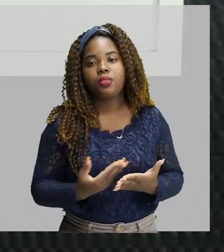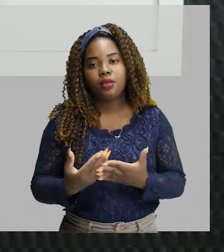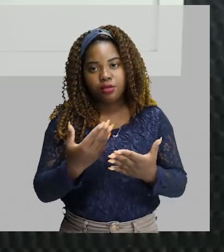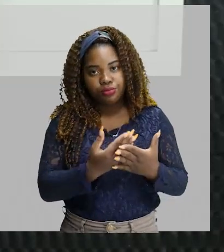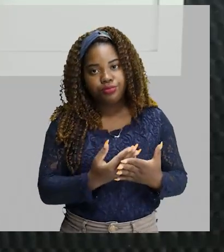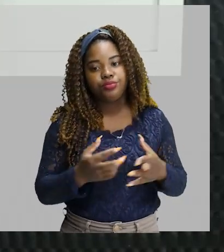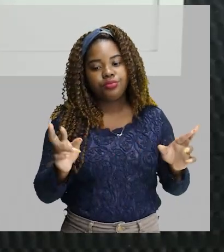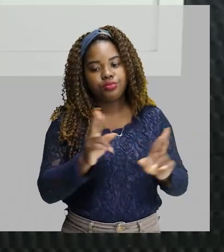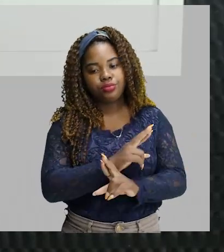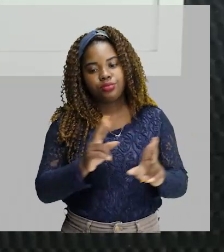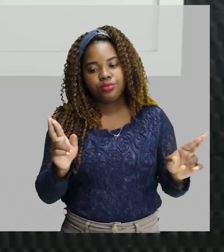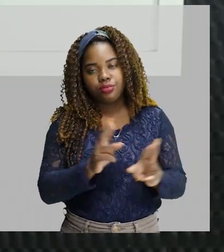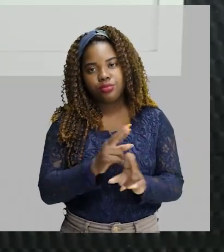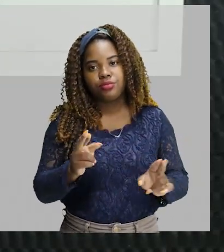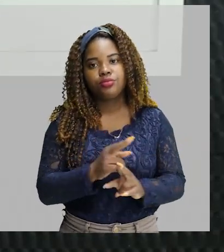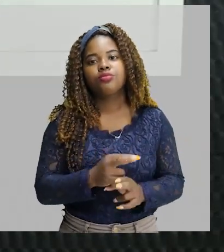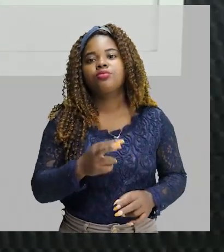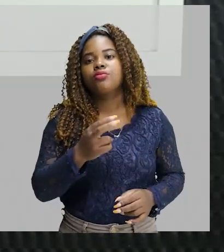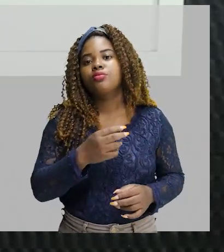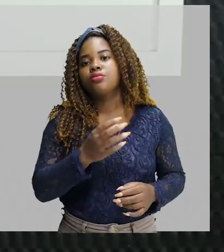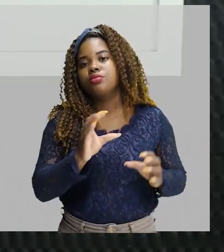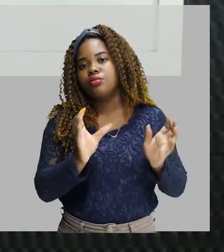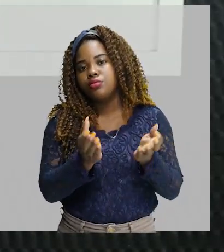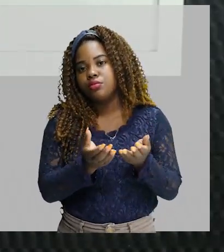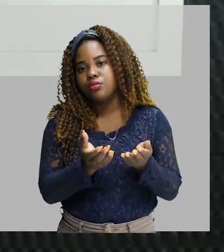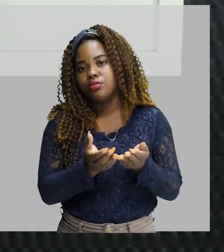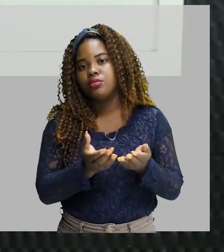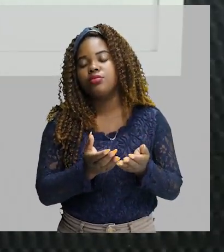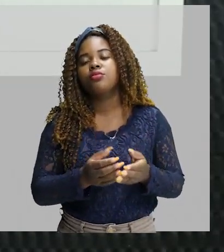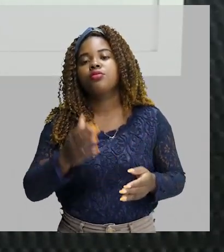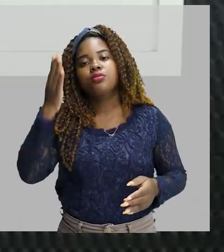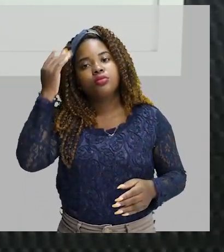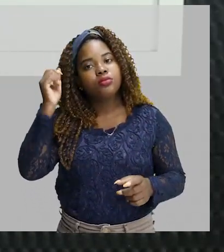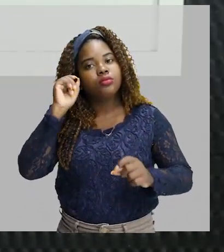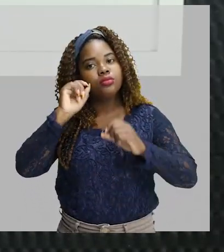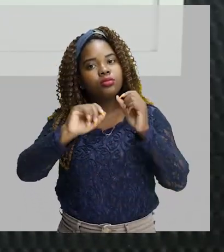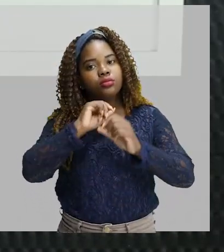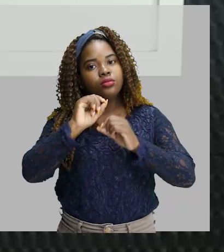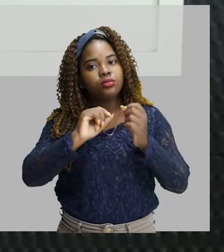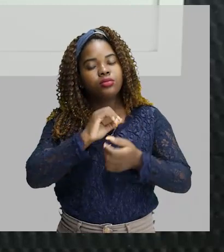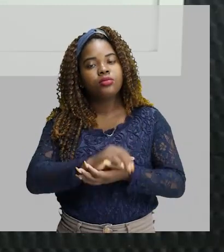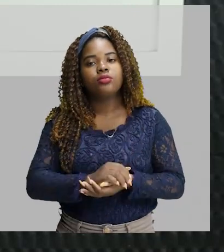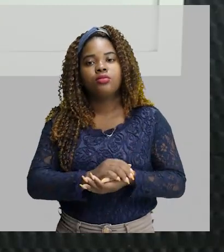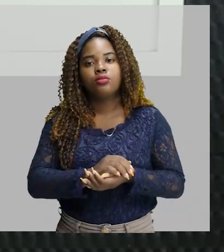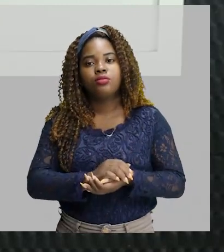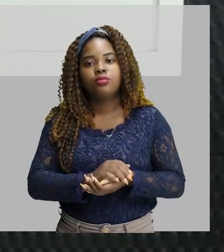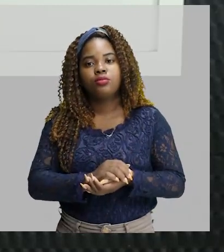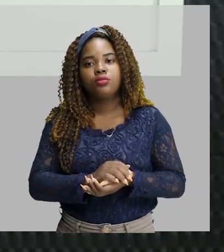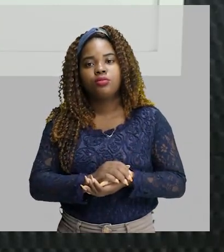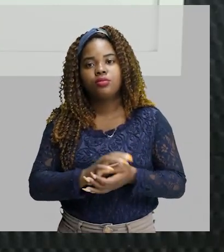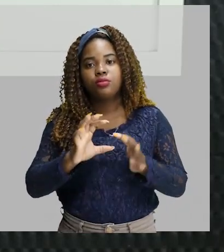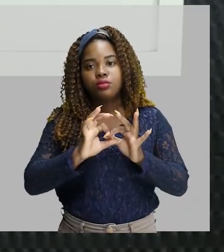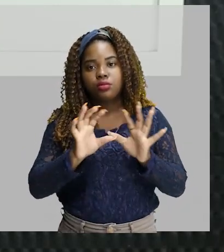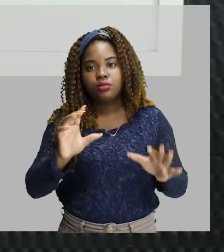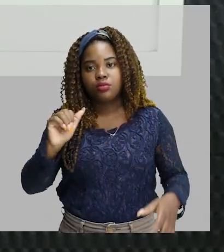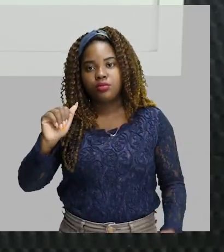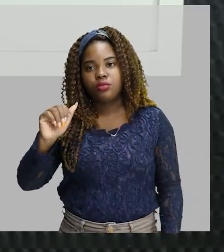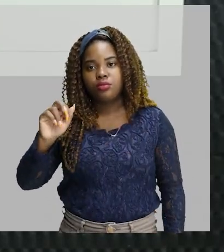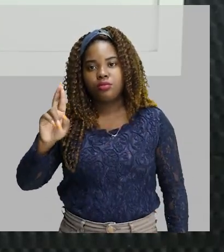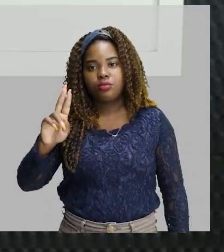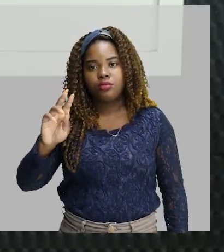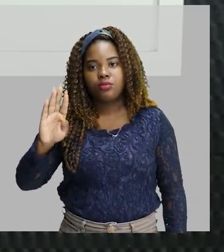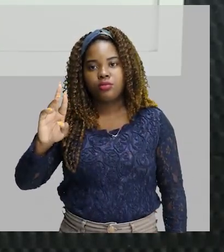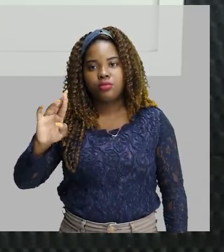do estudo referente ao cristianismo. Então, nós sabemos que o livre-arbítrio é um conceito fundamental dentro do cristianismo.